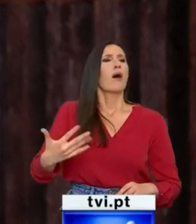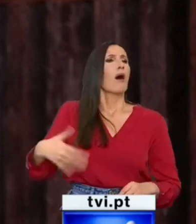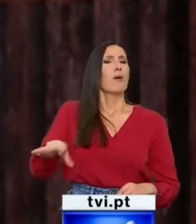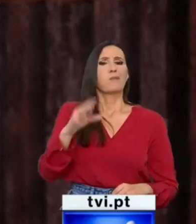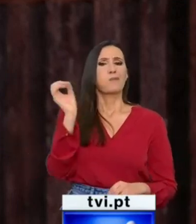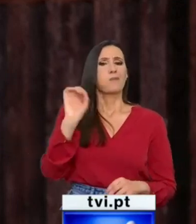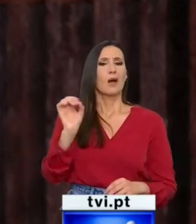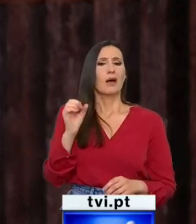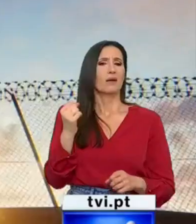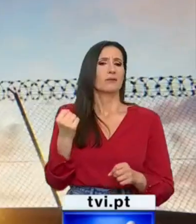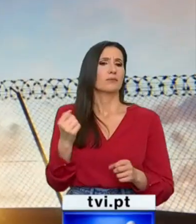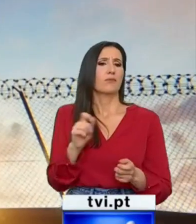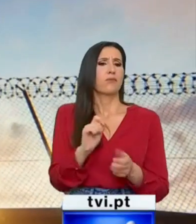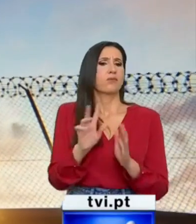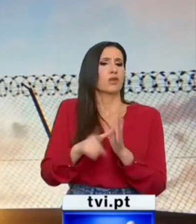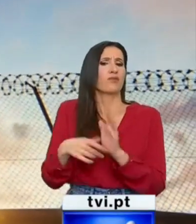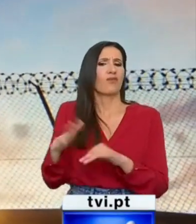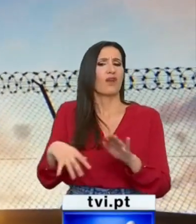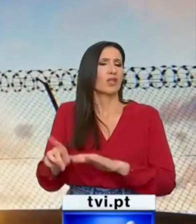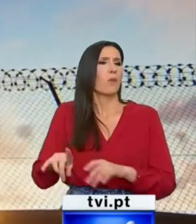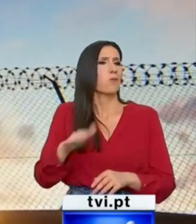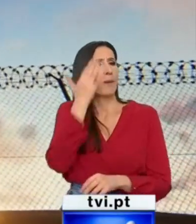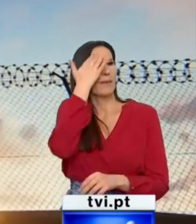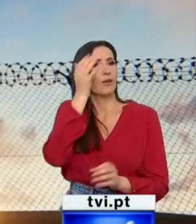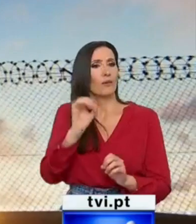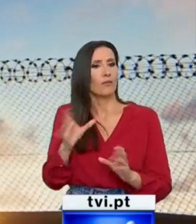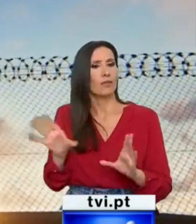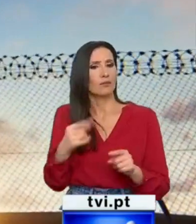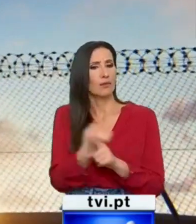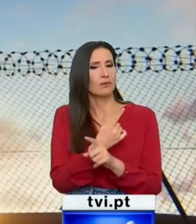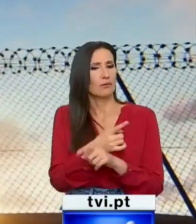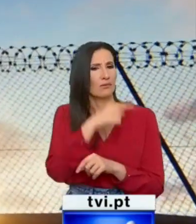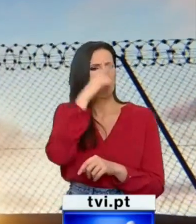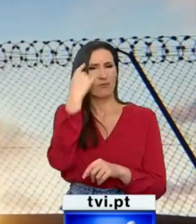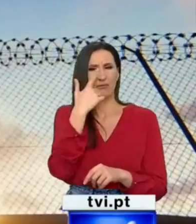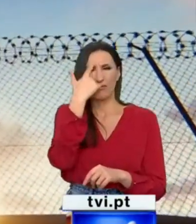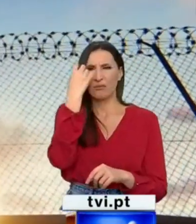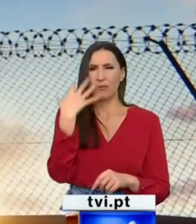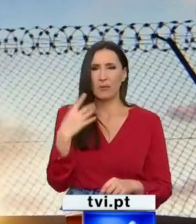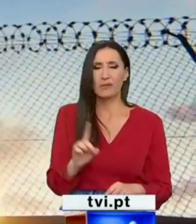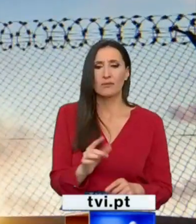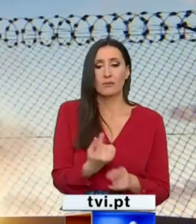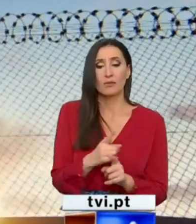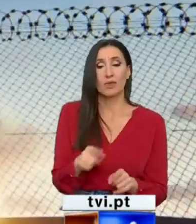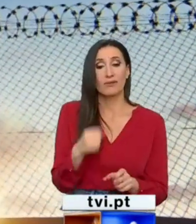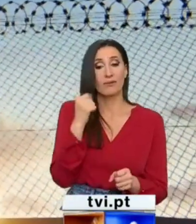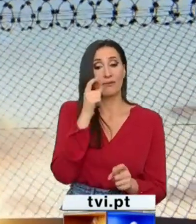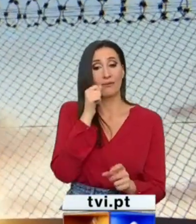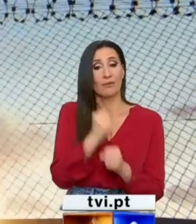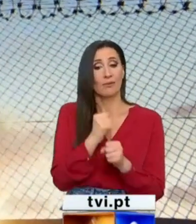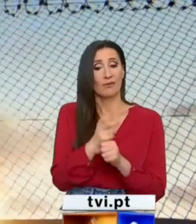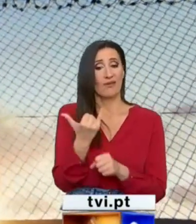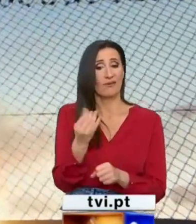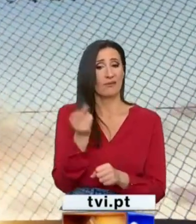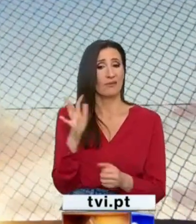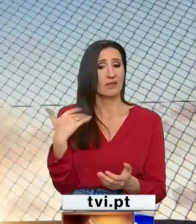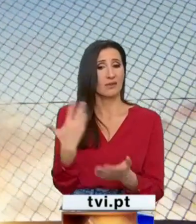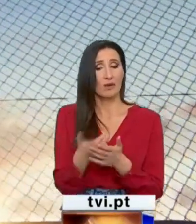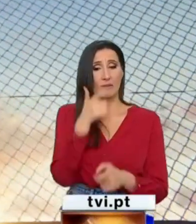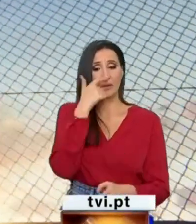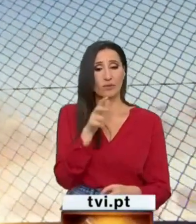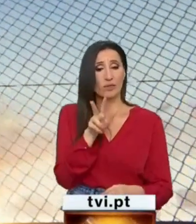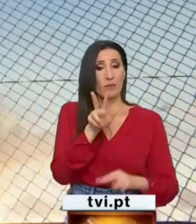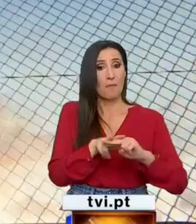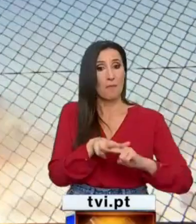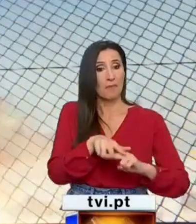para concretizar este projeto. Mais um argumento difícil de entender. João Torres trabalha há 2 décadas com reclusos